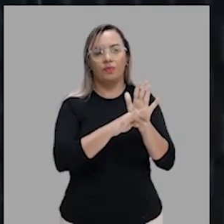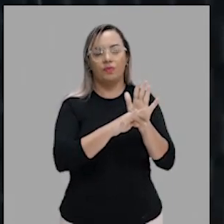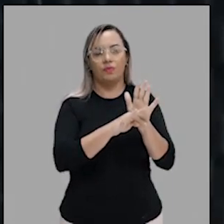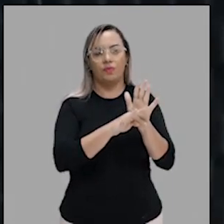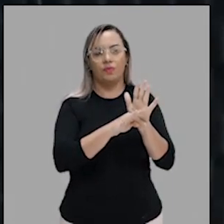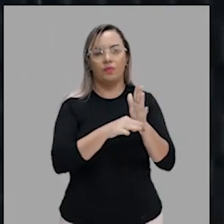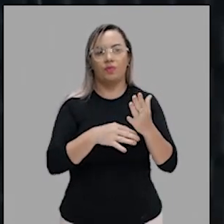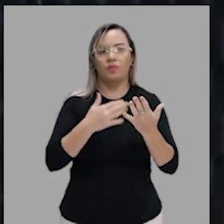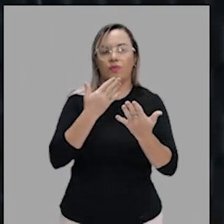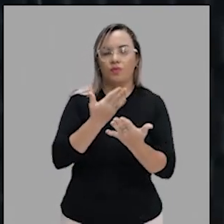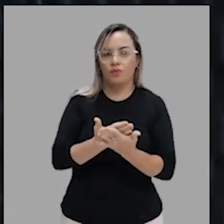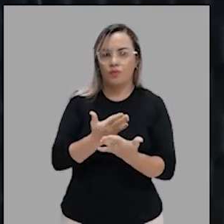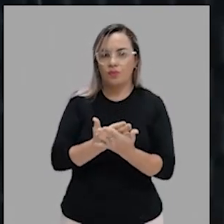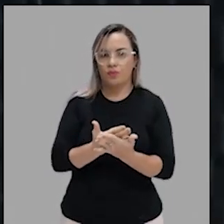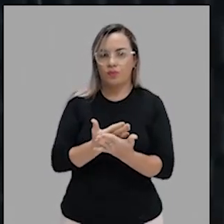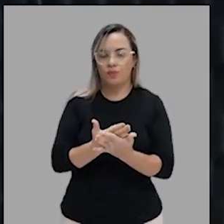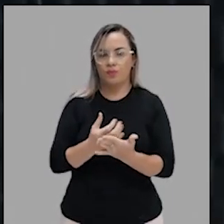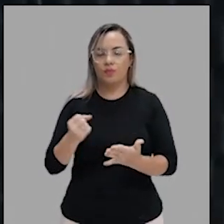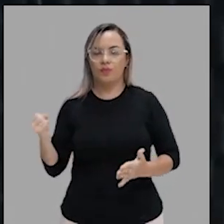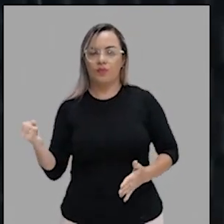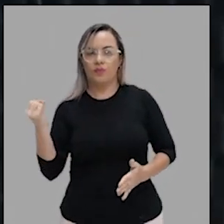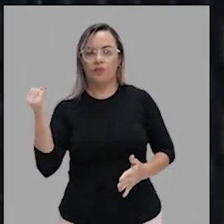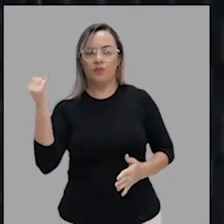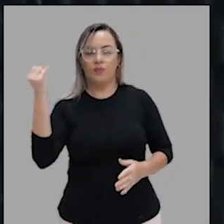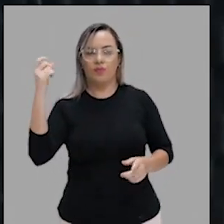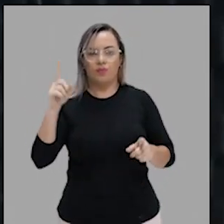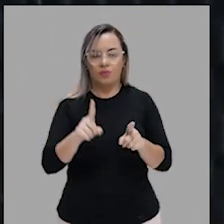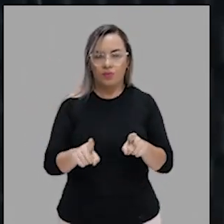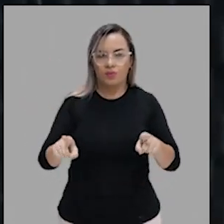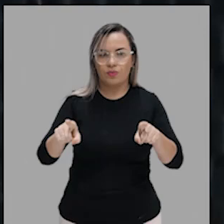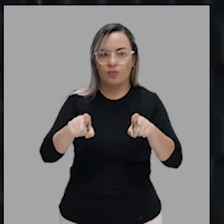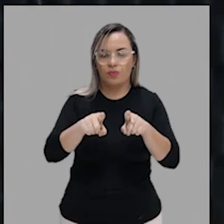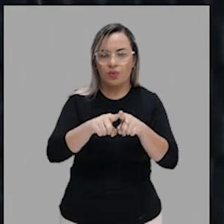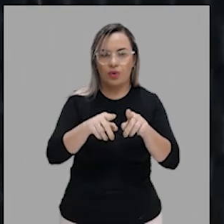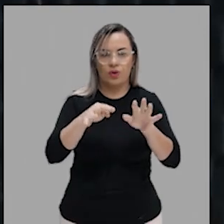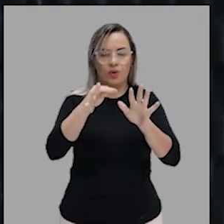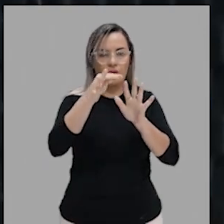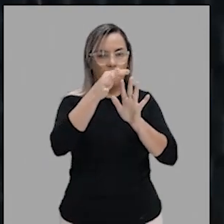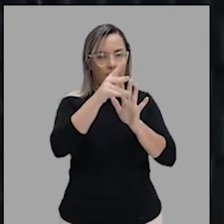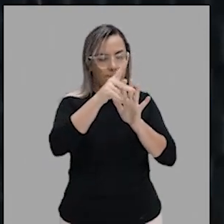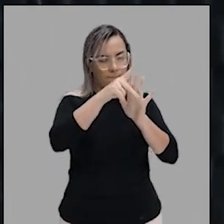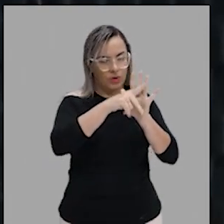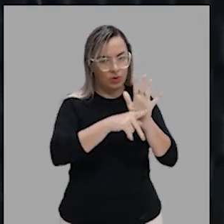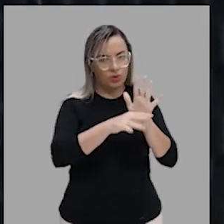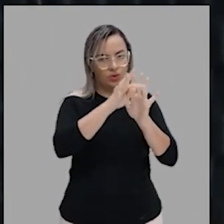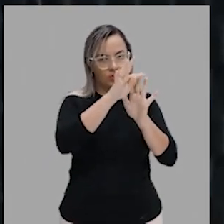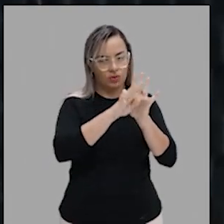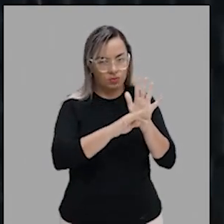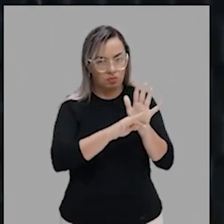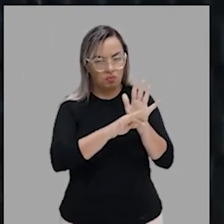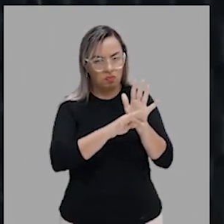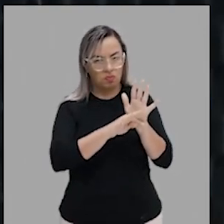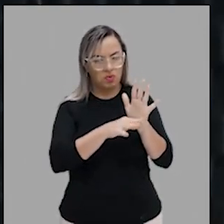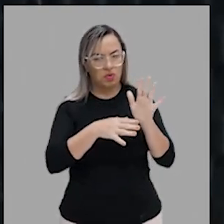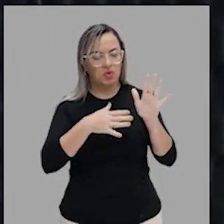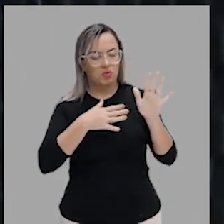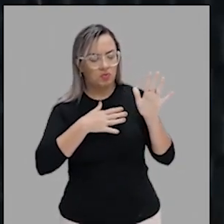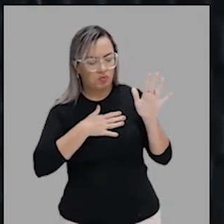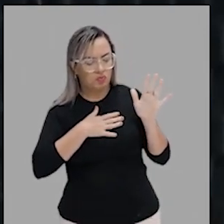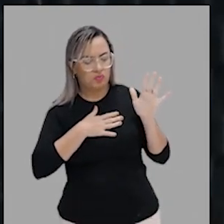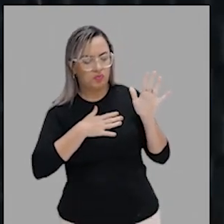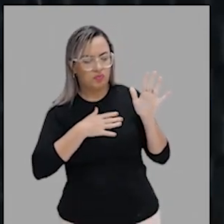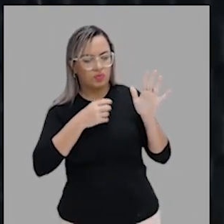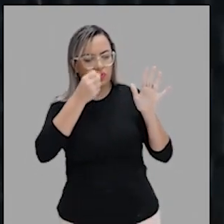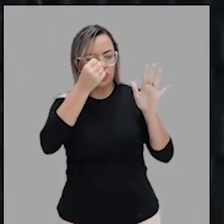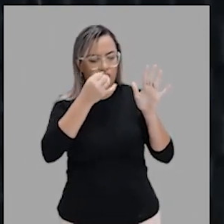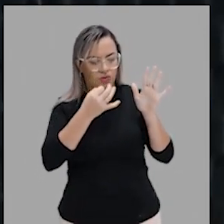As nossas aulas são importantes também para a produção textual. Por isso que eu sempre gosto de falar na construção do texto.